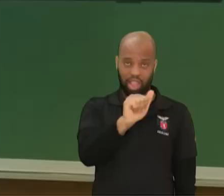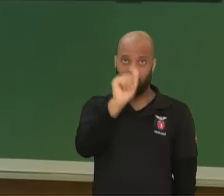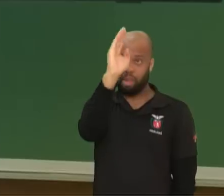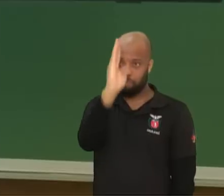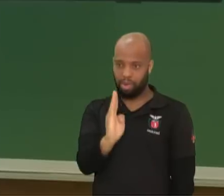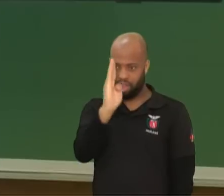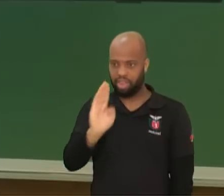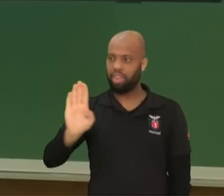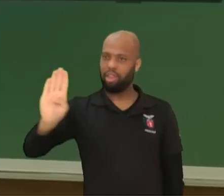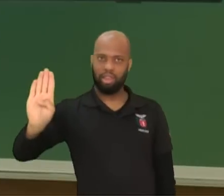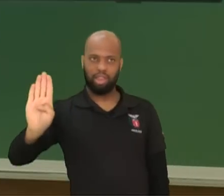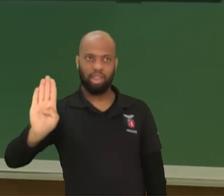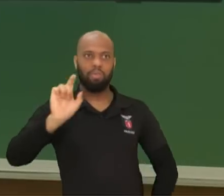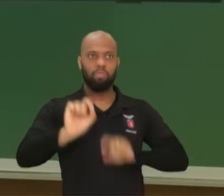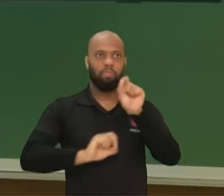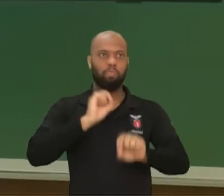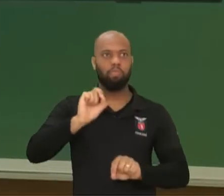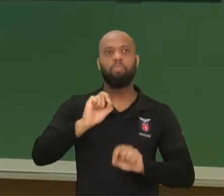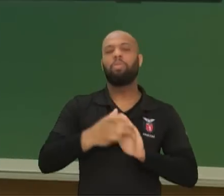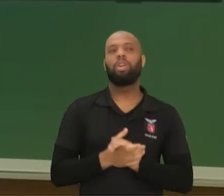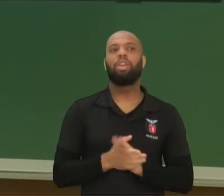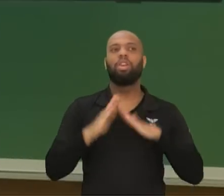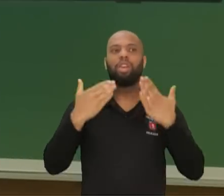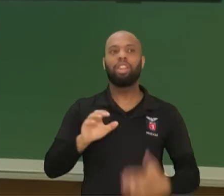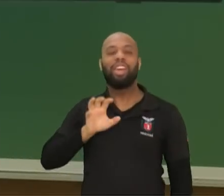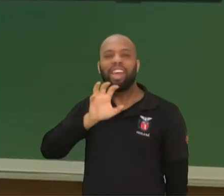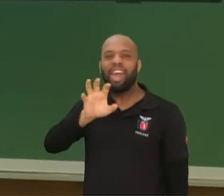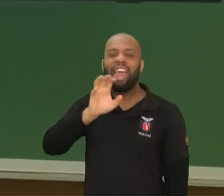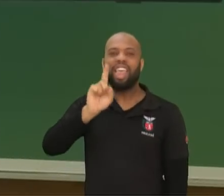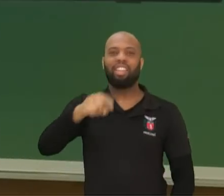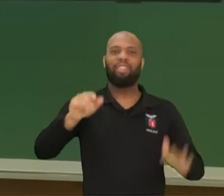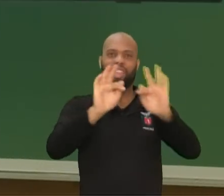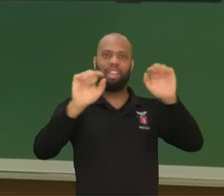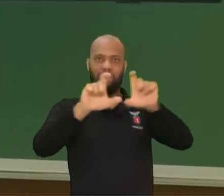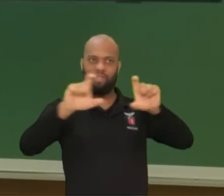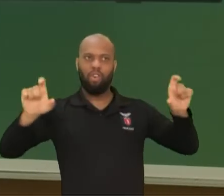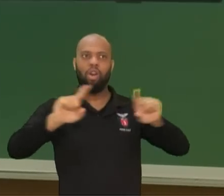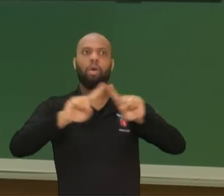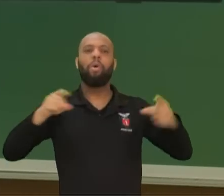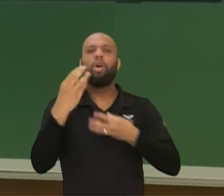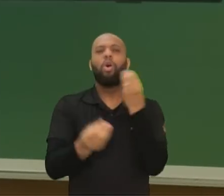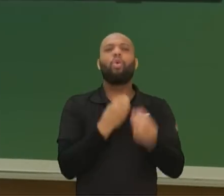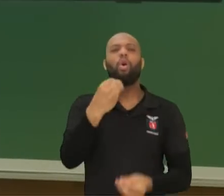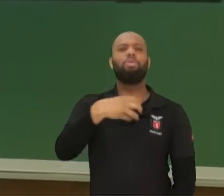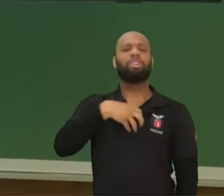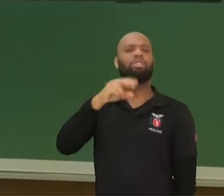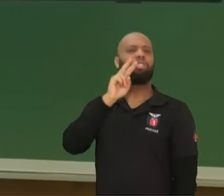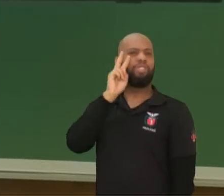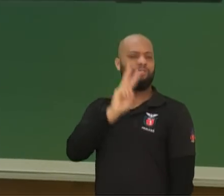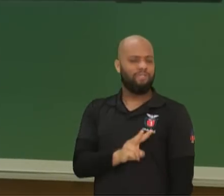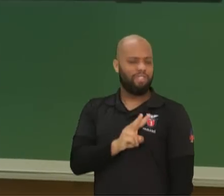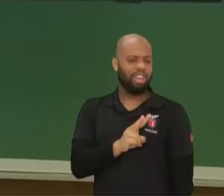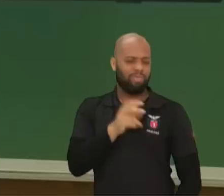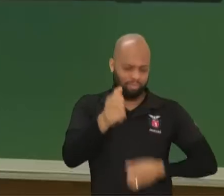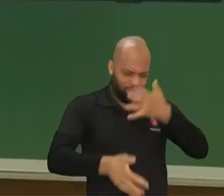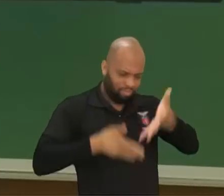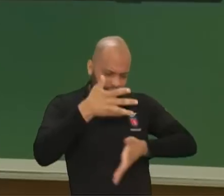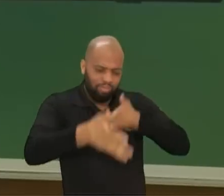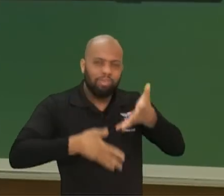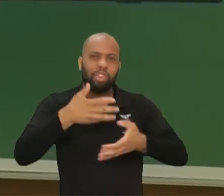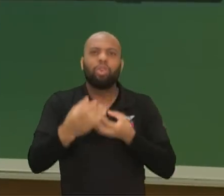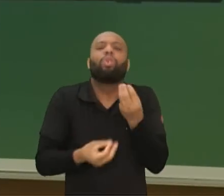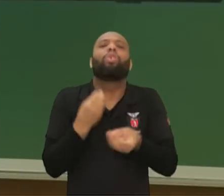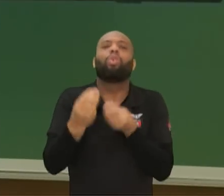A barrinha B, é dada por. Então, eu tenho essa fórmula aqui. Mas como que eu leio essa probabilidade